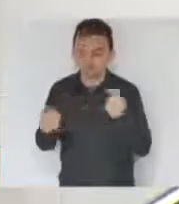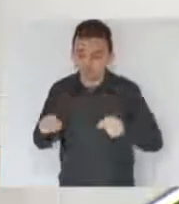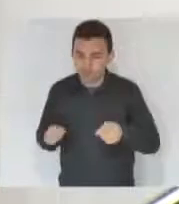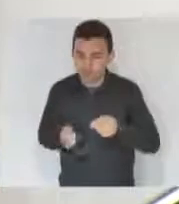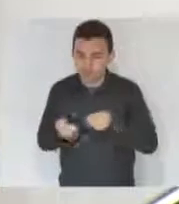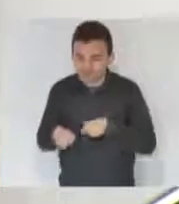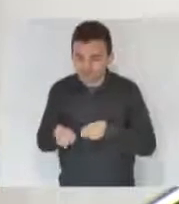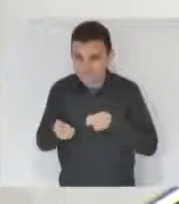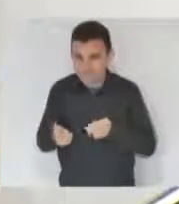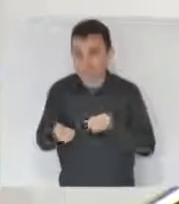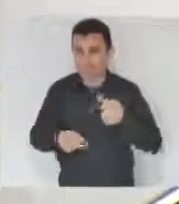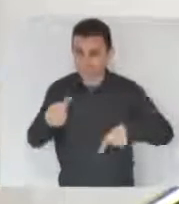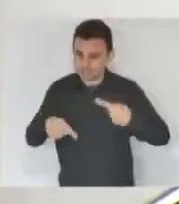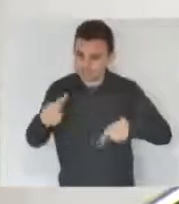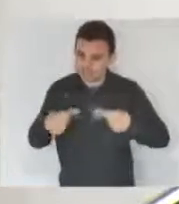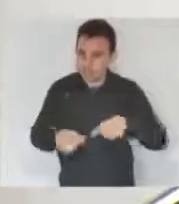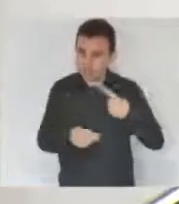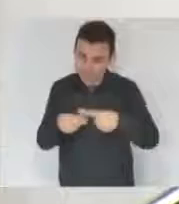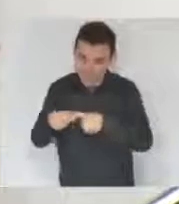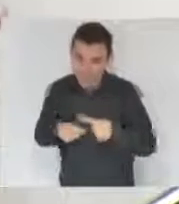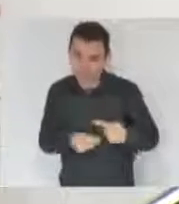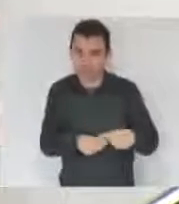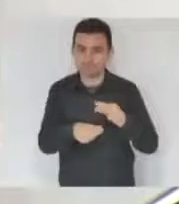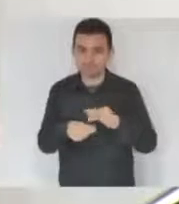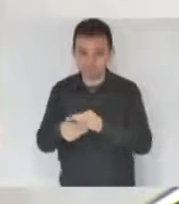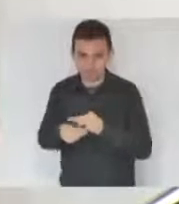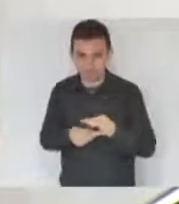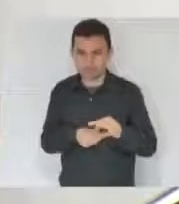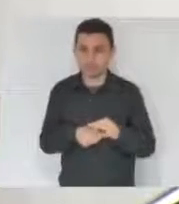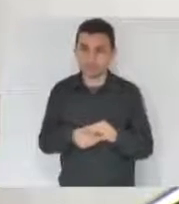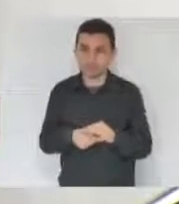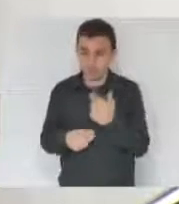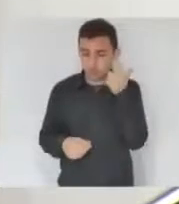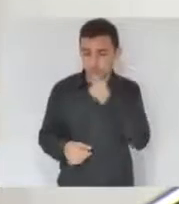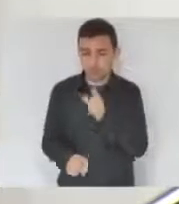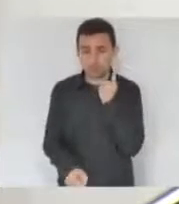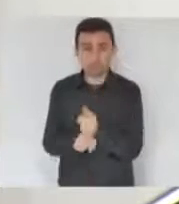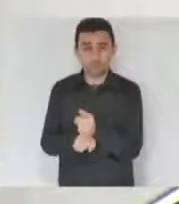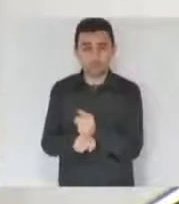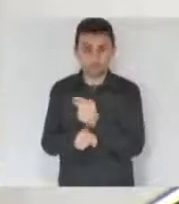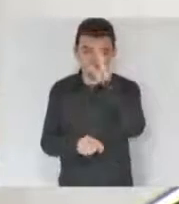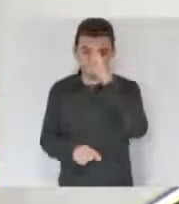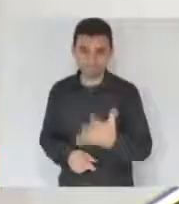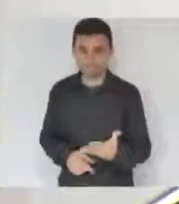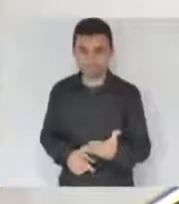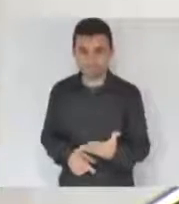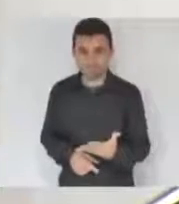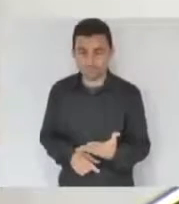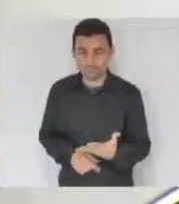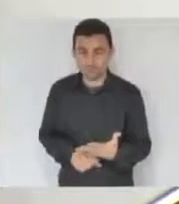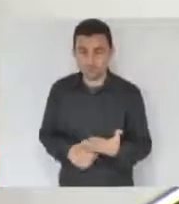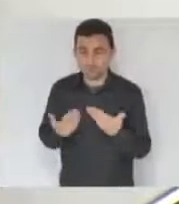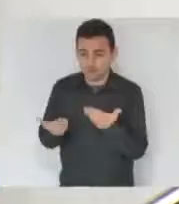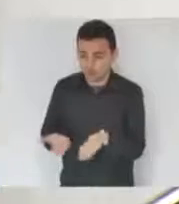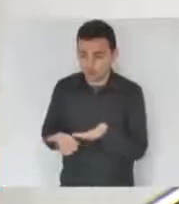o debate com as cidades, com as entidades, e talvez já tivéssemos achado uma solução que viabilizasse aquilo lá estar